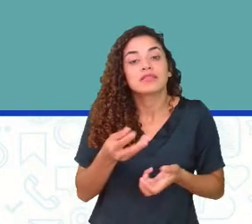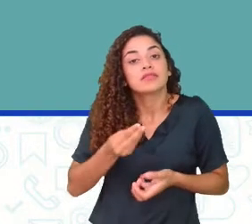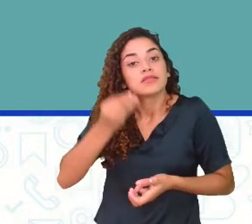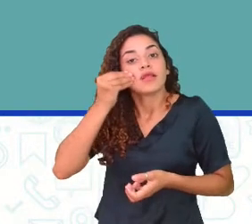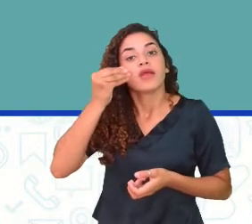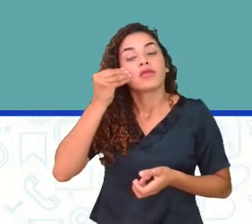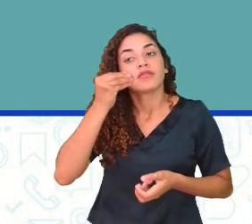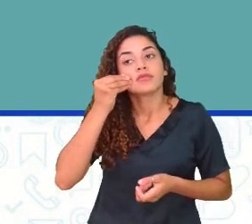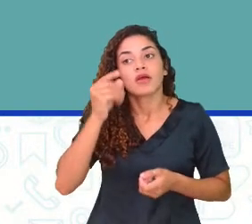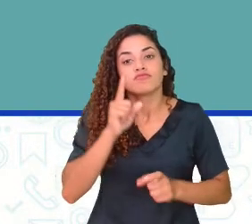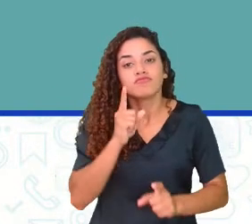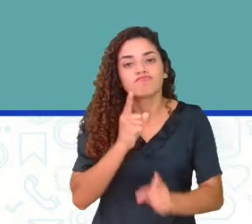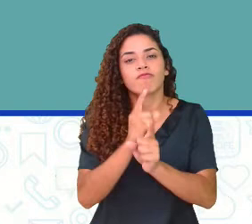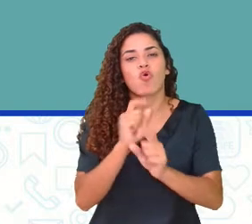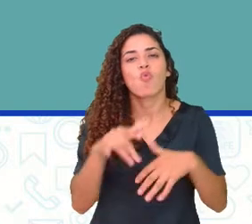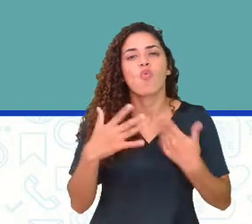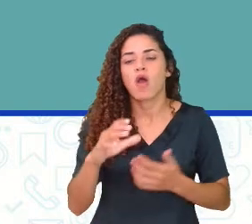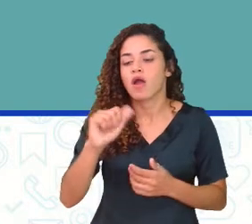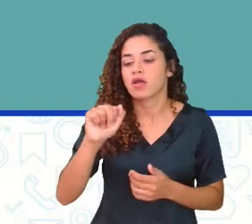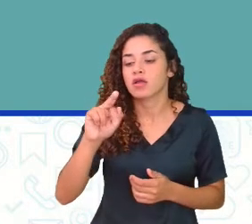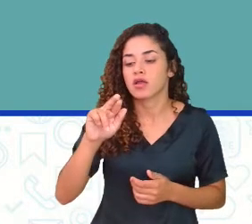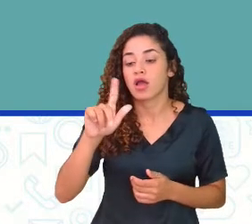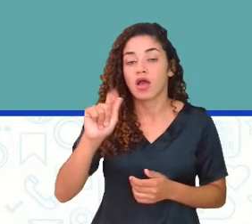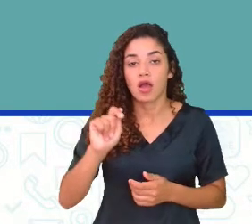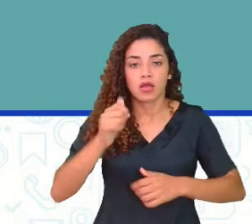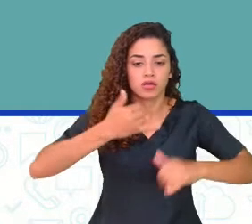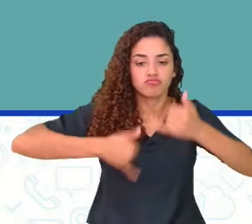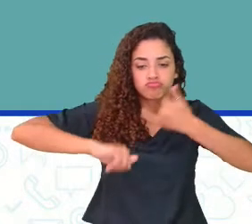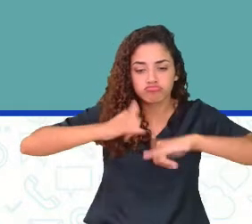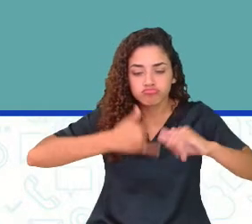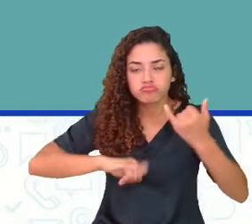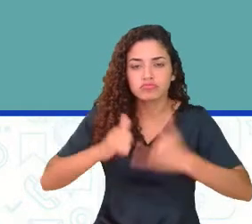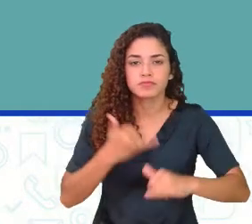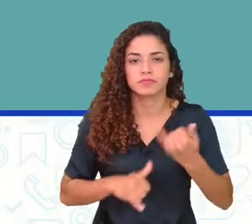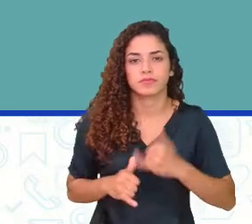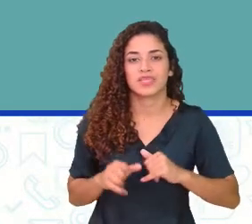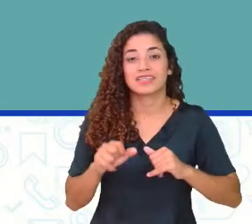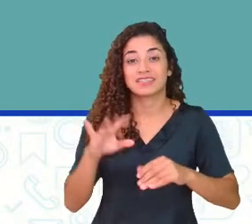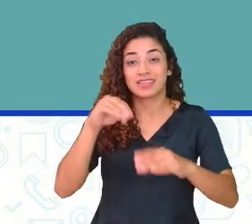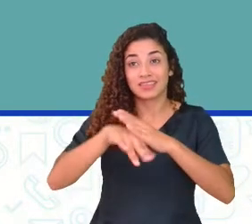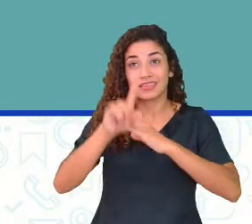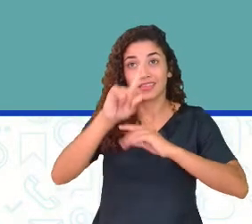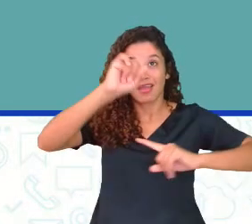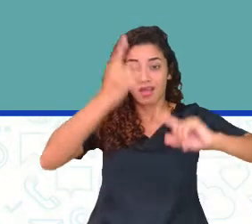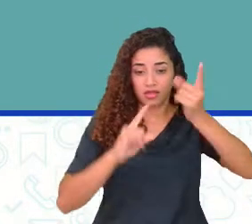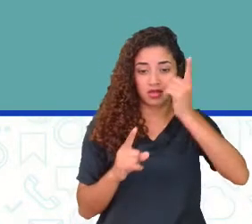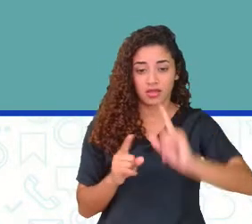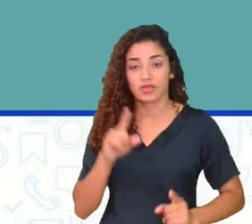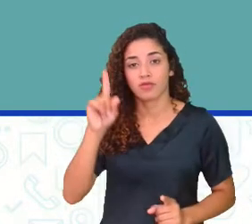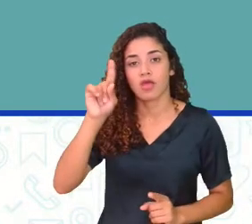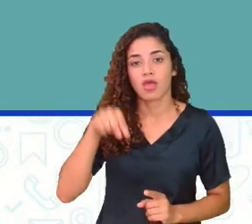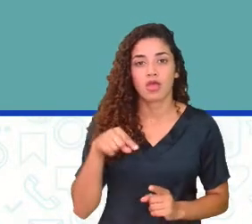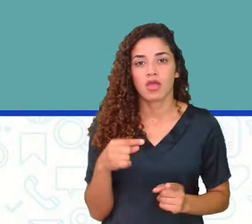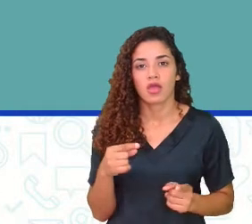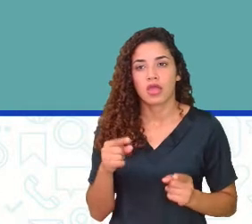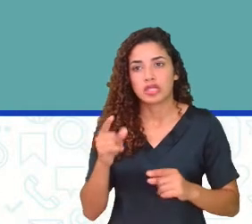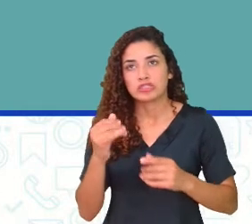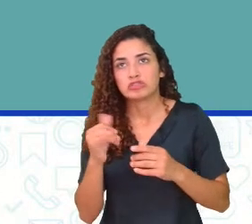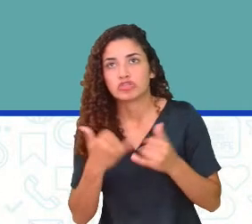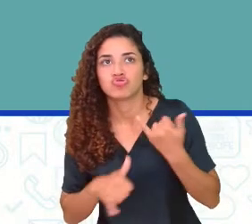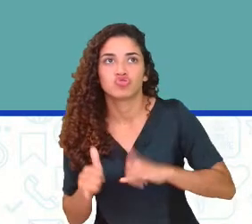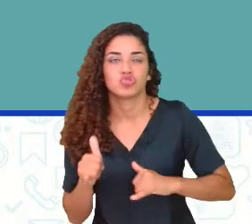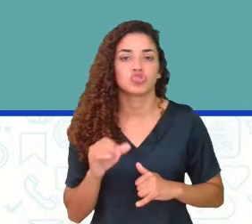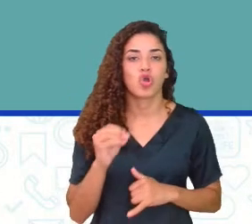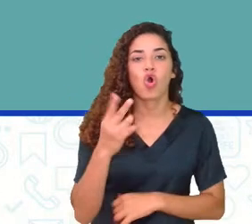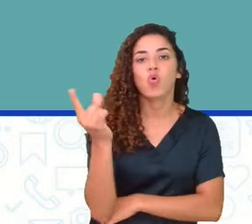descobrir que cargas elétricas esses raios traziam, se realmente era um fenômeno elétrico ou não